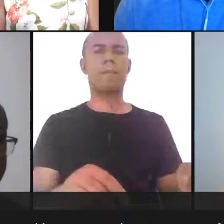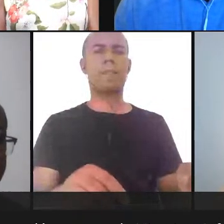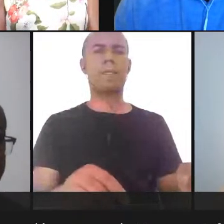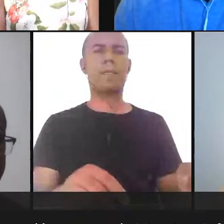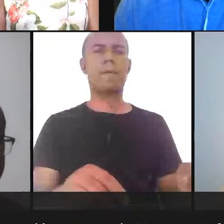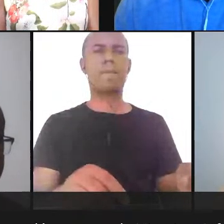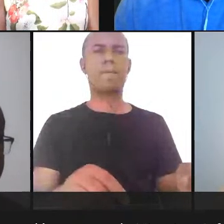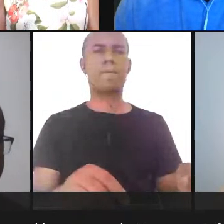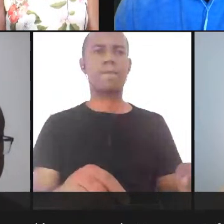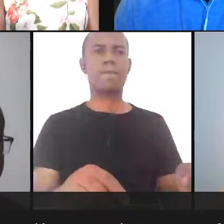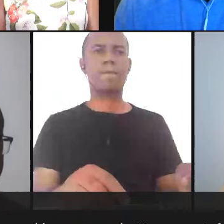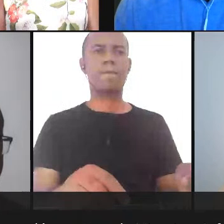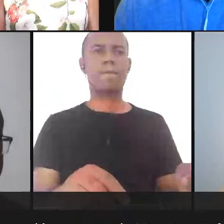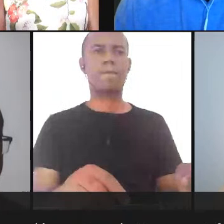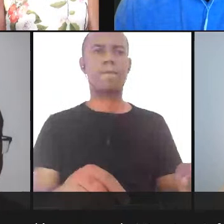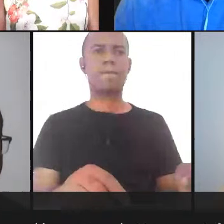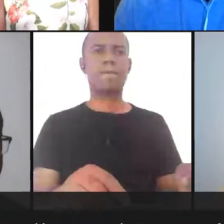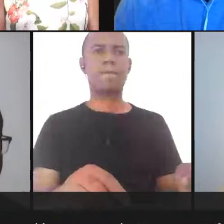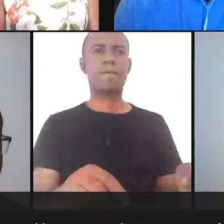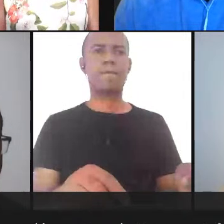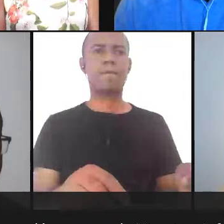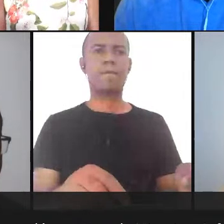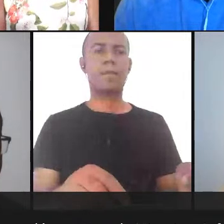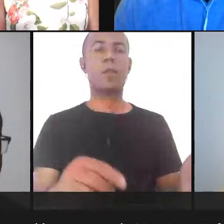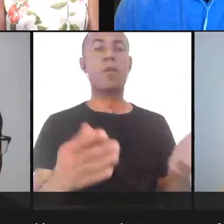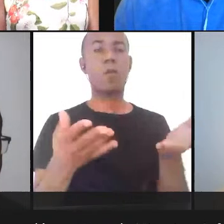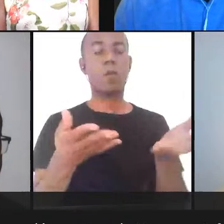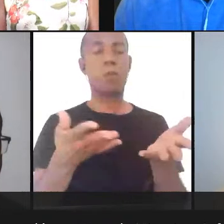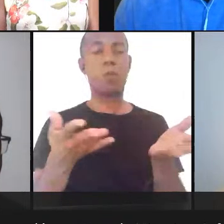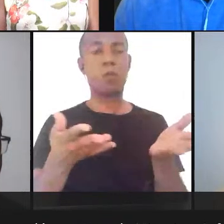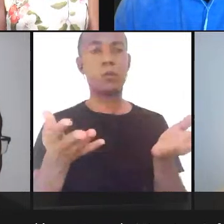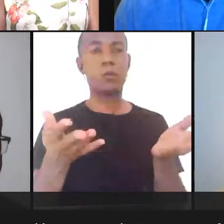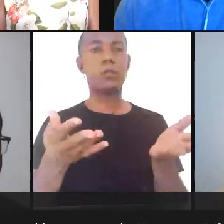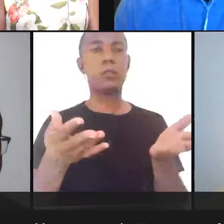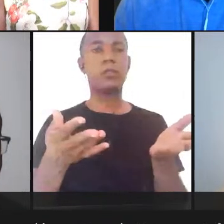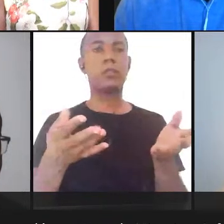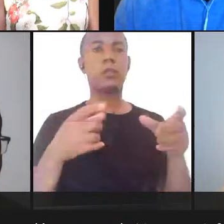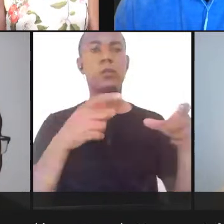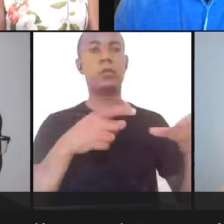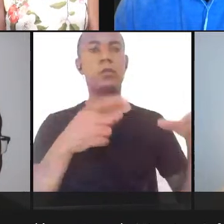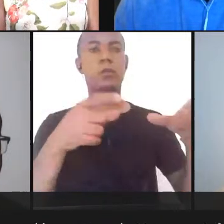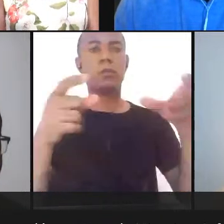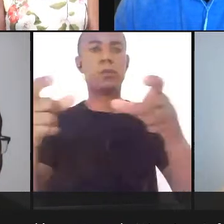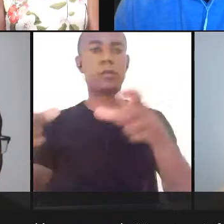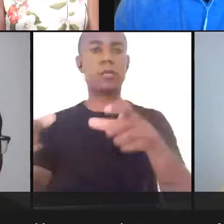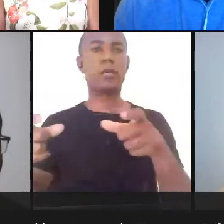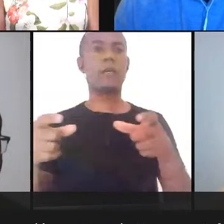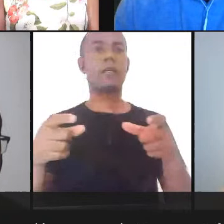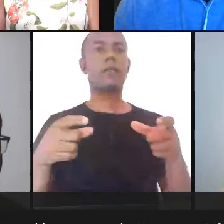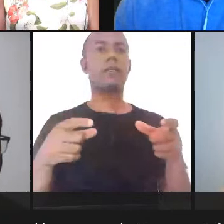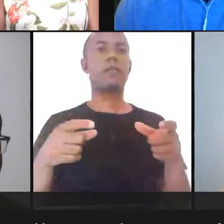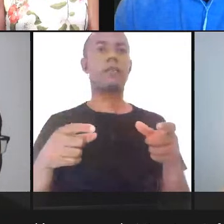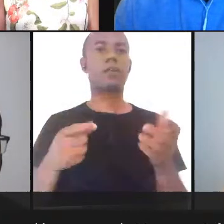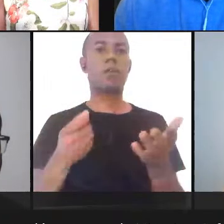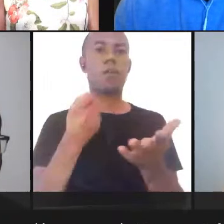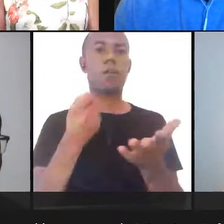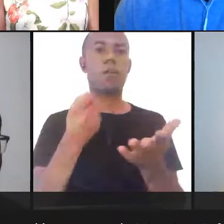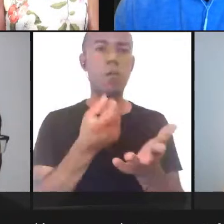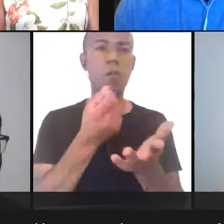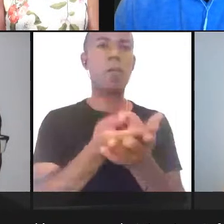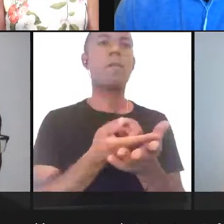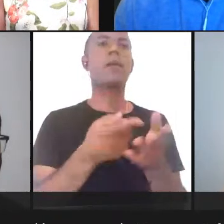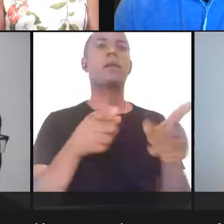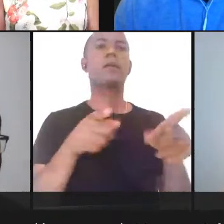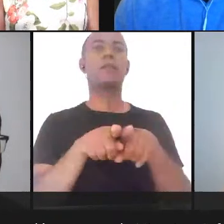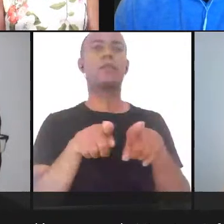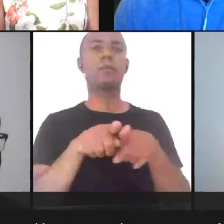Se o mercado editorial assim o quiser. Adelino, também tem um livro infanto-juvenil, pelo menos na Aldeia dos